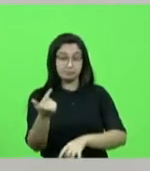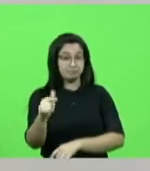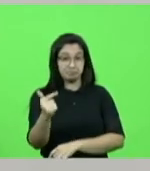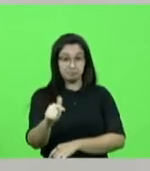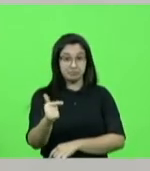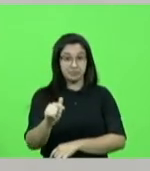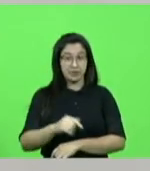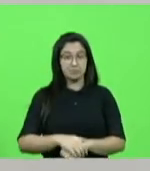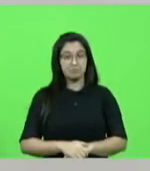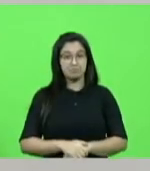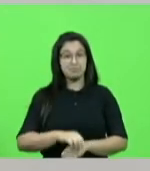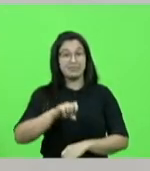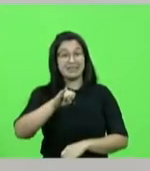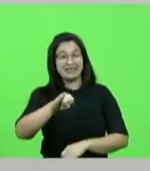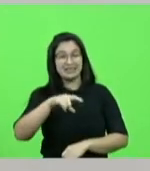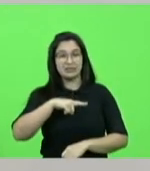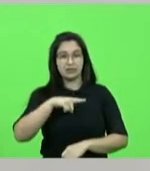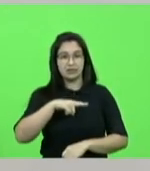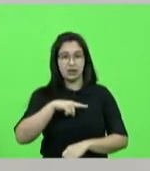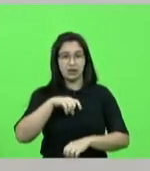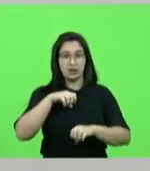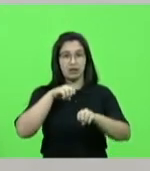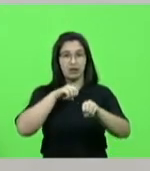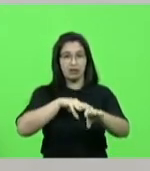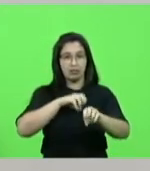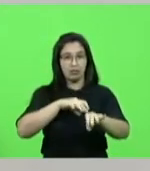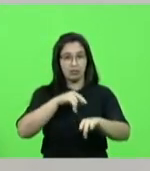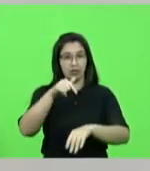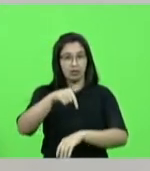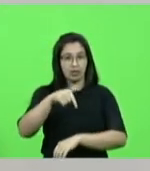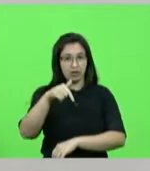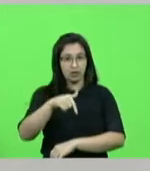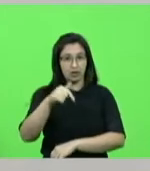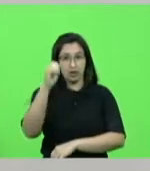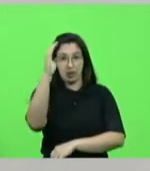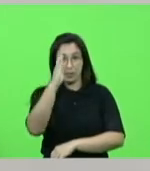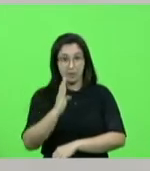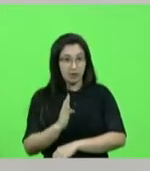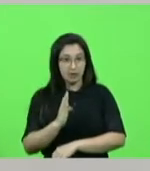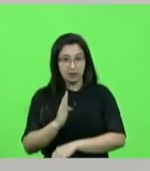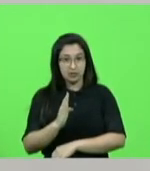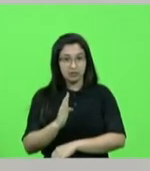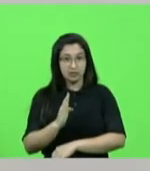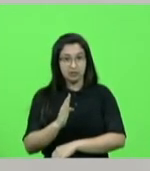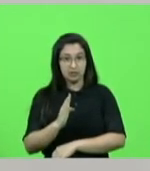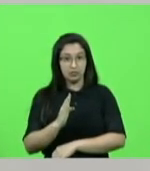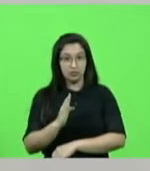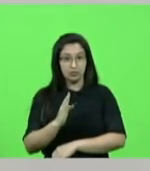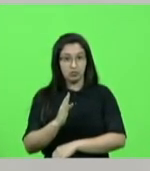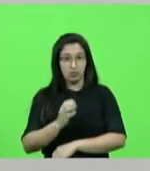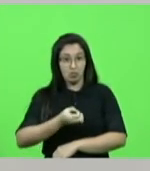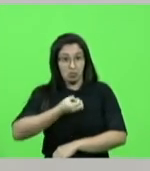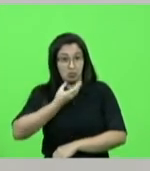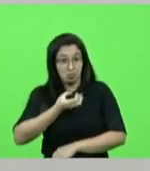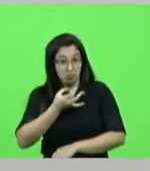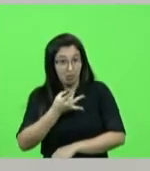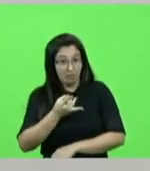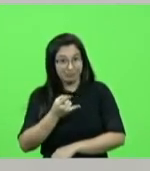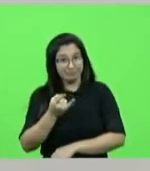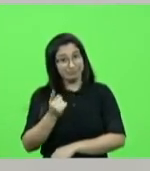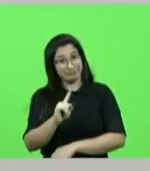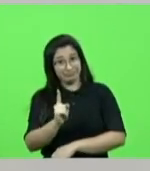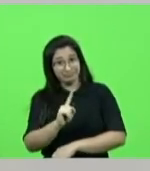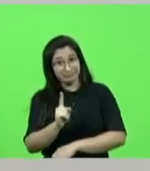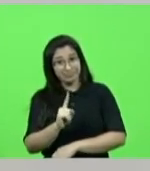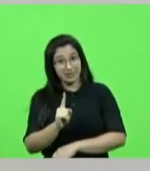Se nós temos já uma educação no Brasil que não é considerada das melhores, mesmo